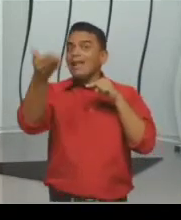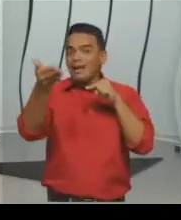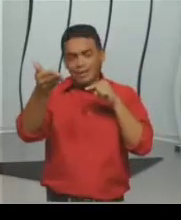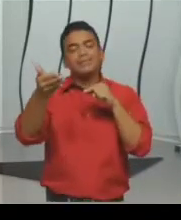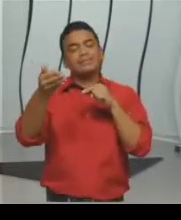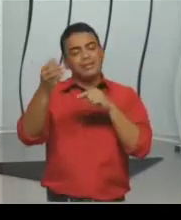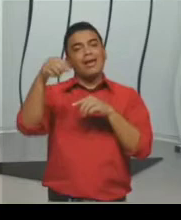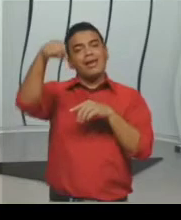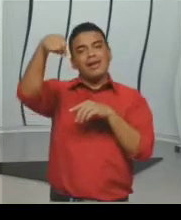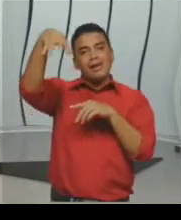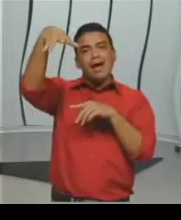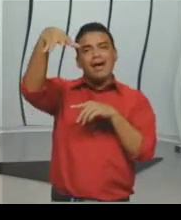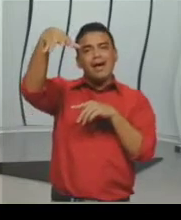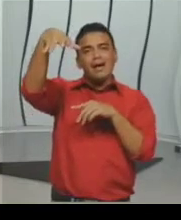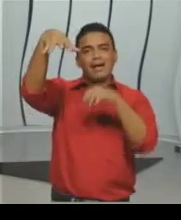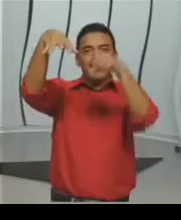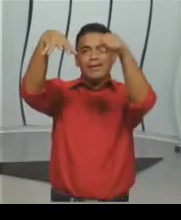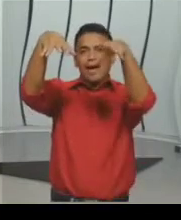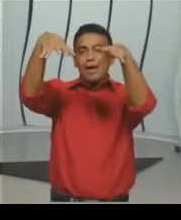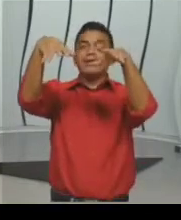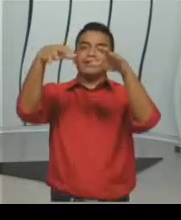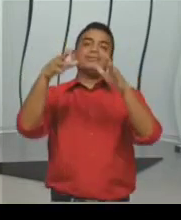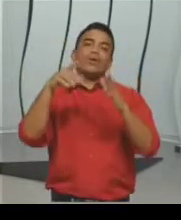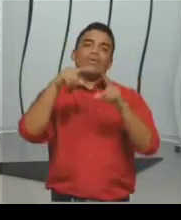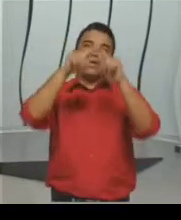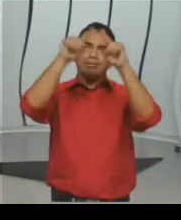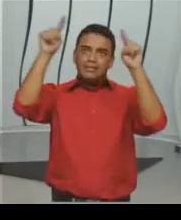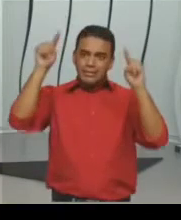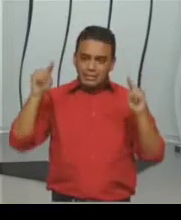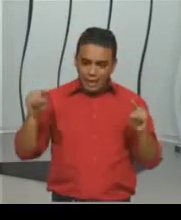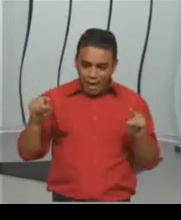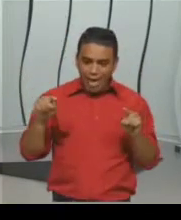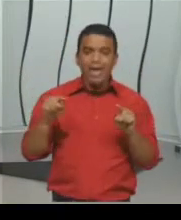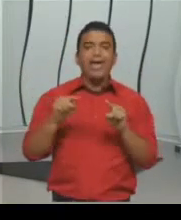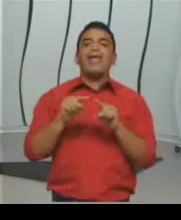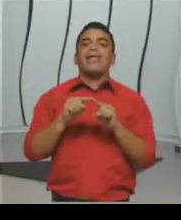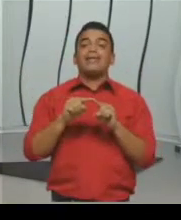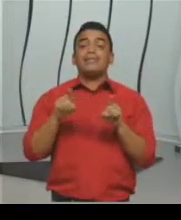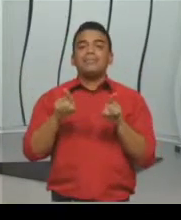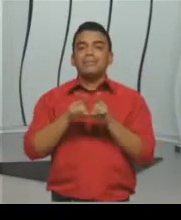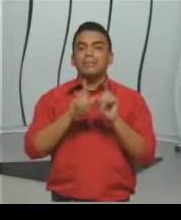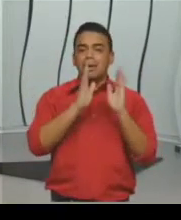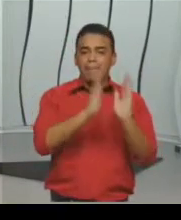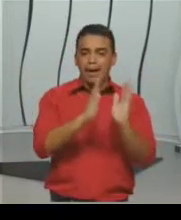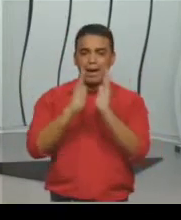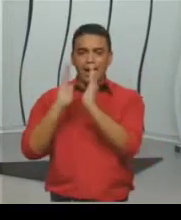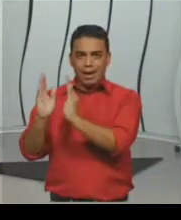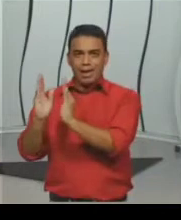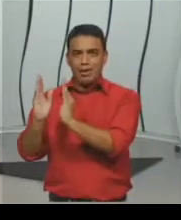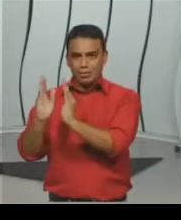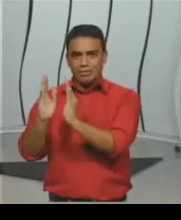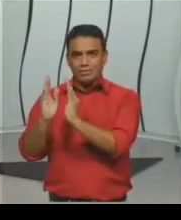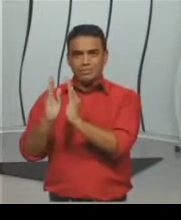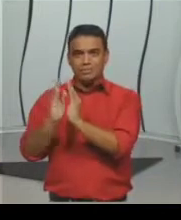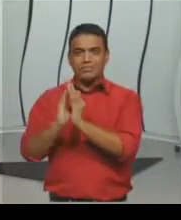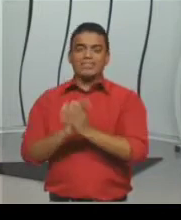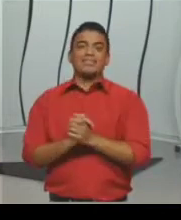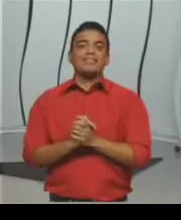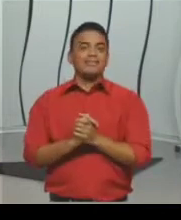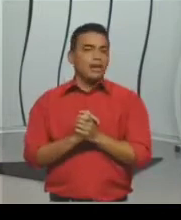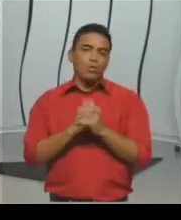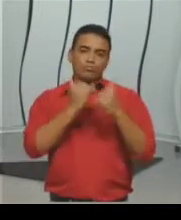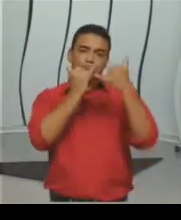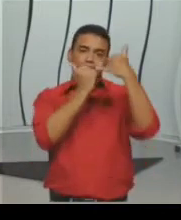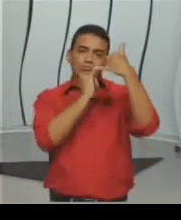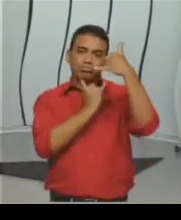série e parte ligada em paralelo. A representação seria desse tipo aqui, ó. Então vamos olhar aqui, mais uma vez, os elétrons podem